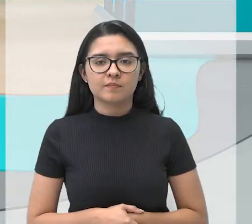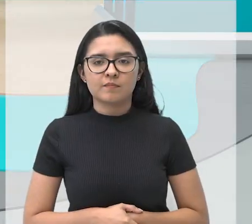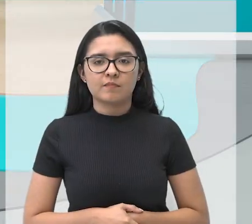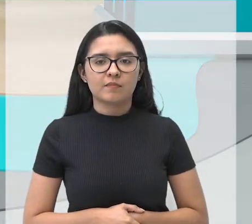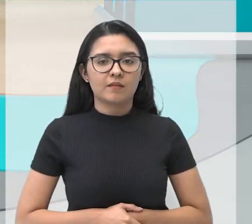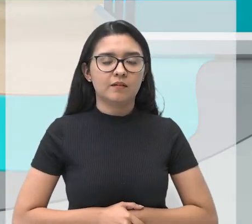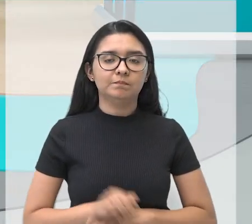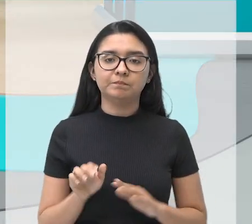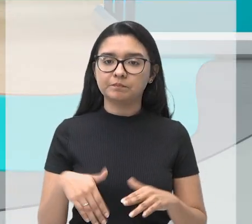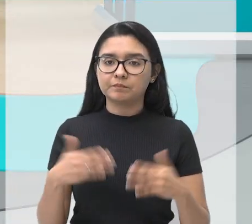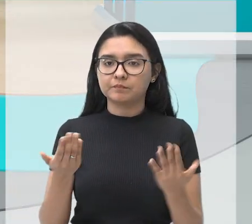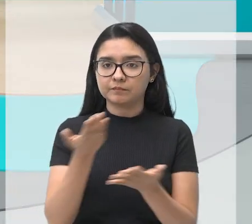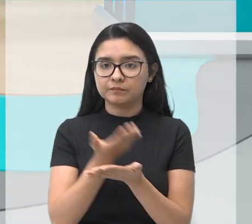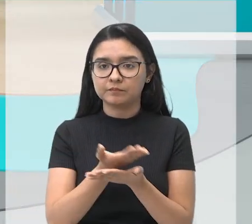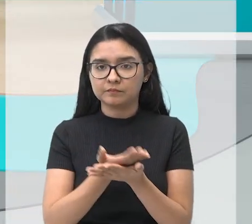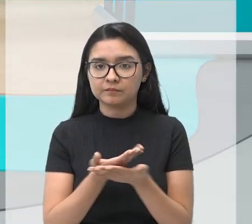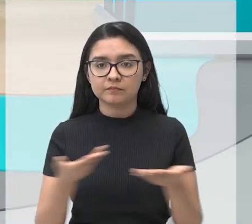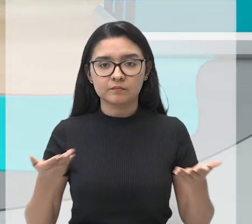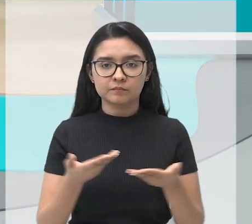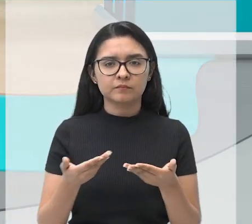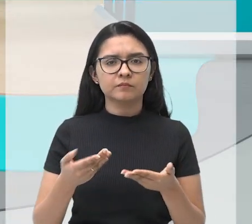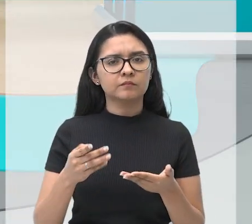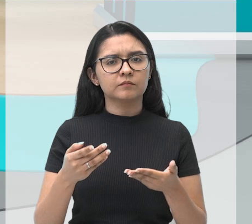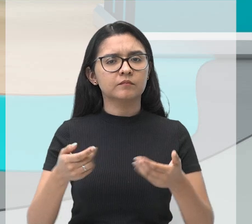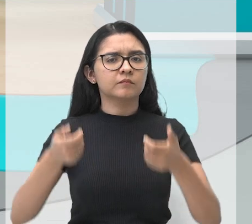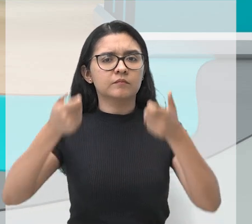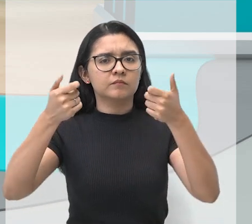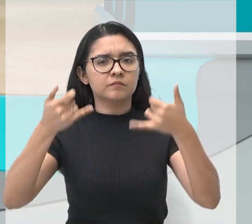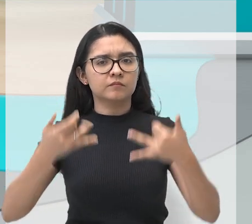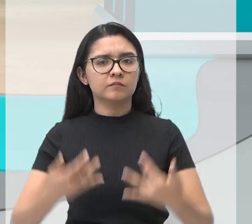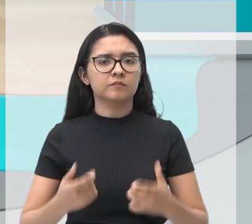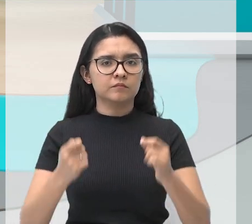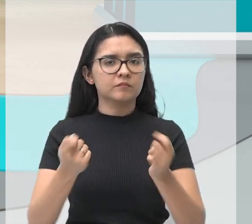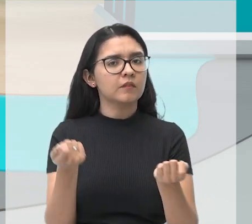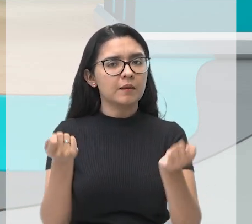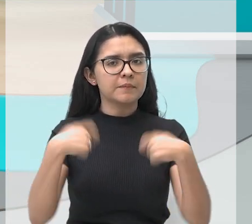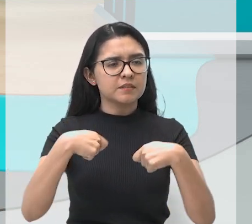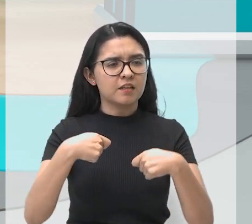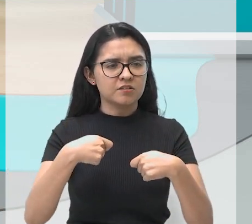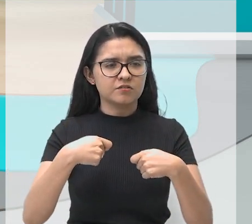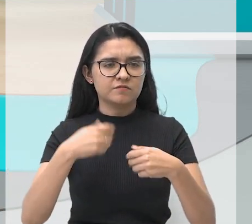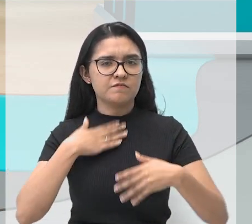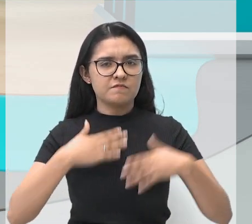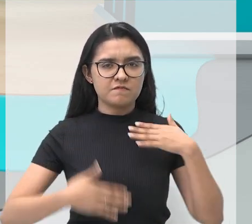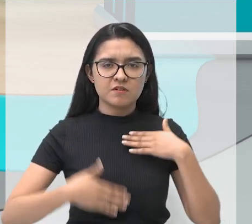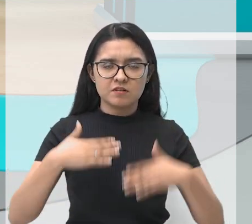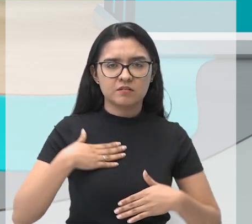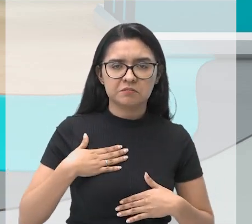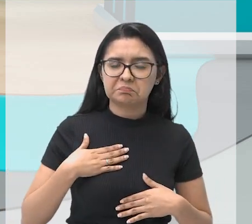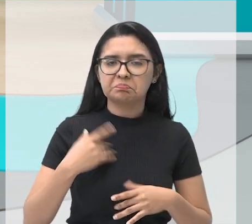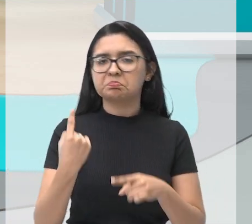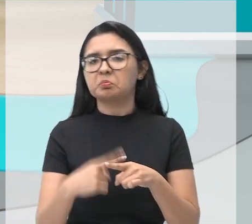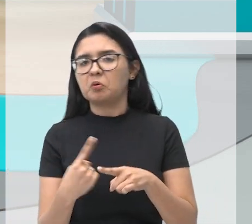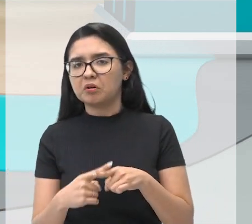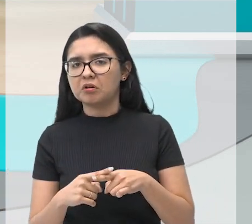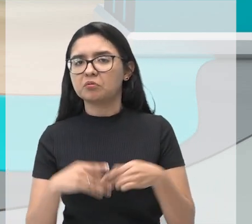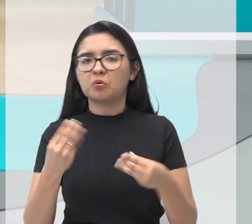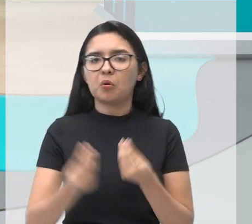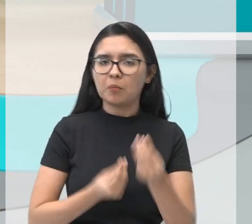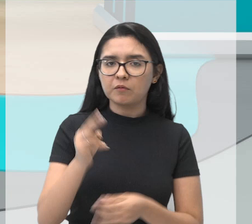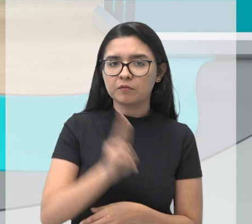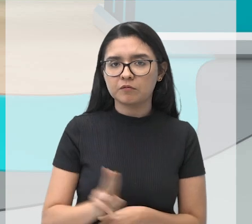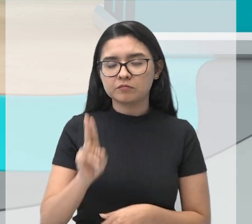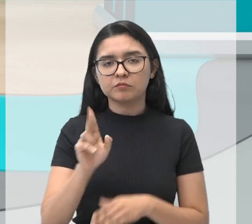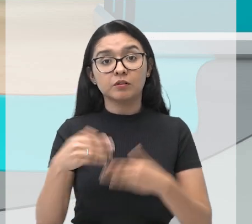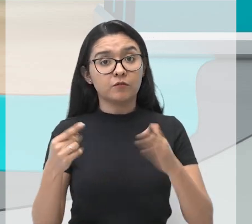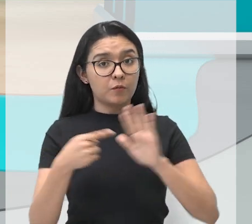Bom, nesta nossa aula nós iremos falar um pouco sobre capacidades físicas, né? Para que elas servem, para que eu vou utilizá-las. E eu trouxe